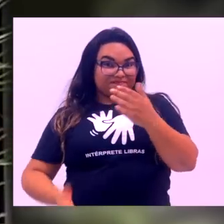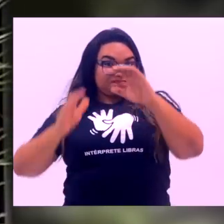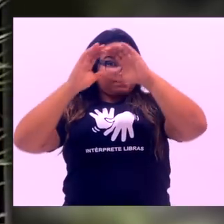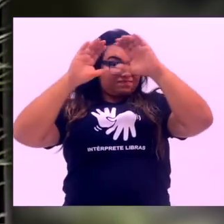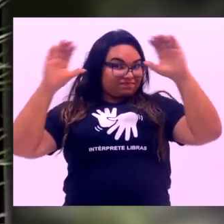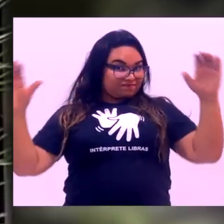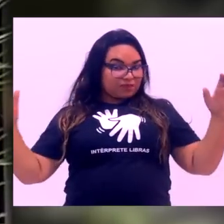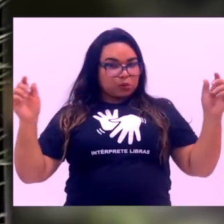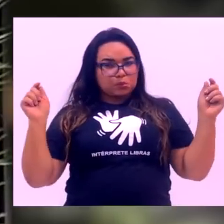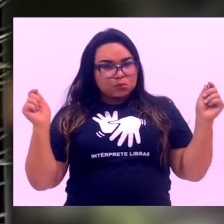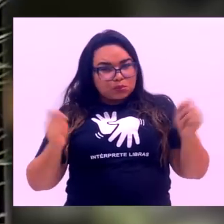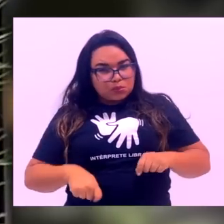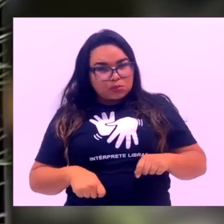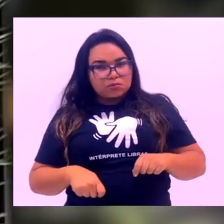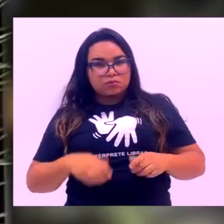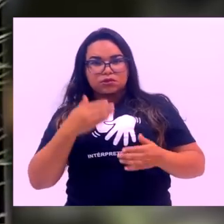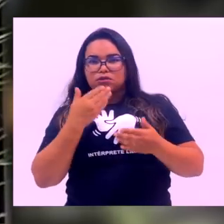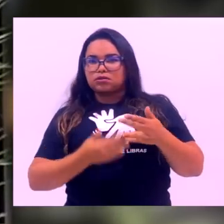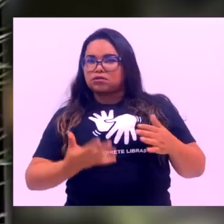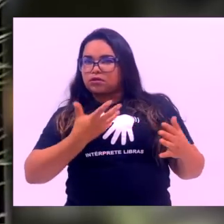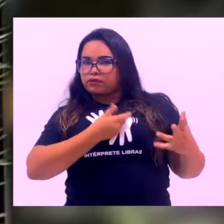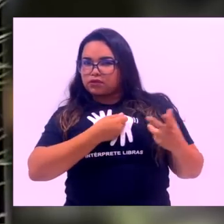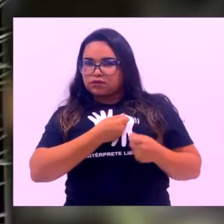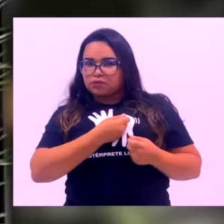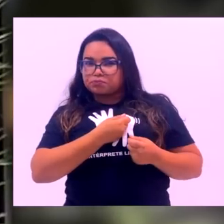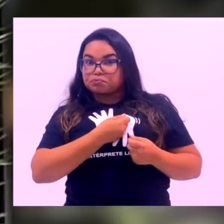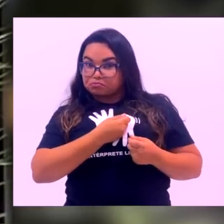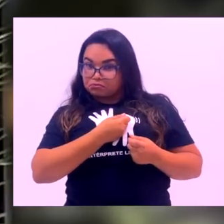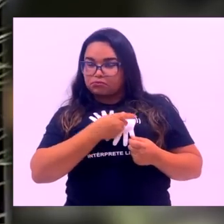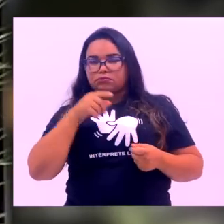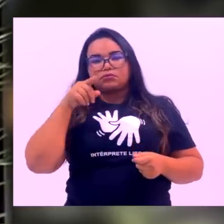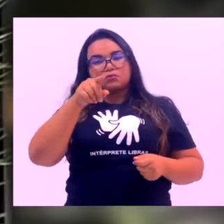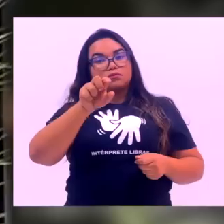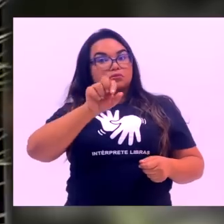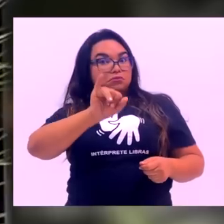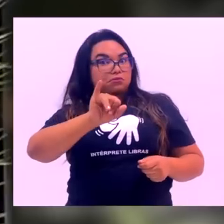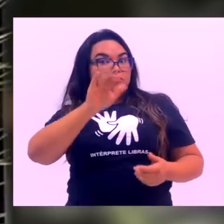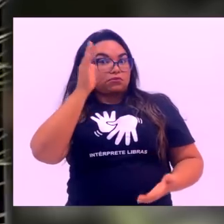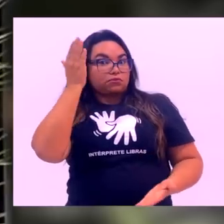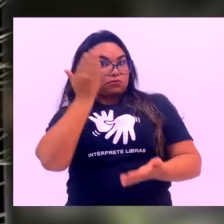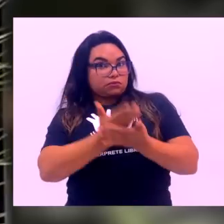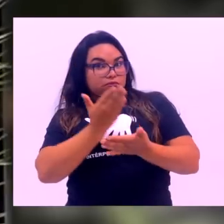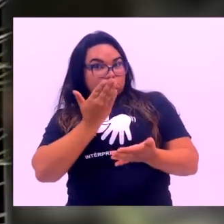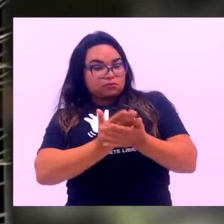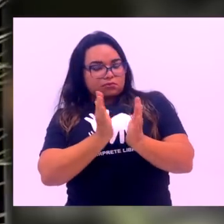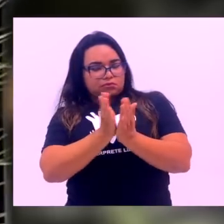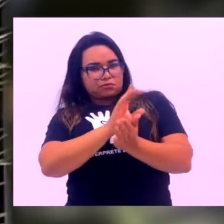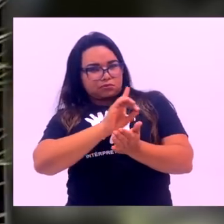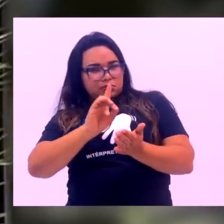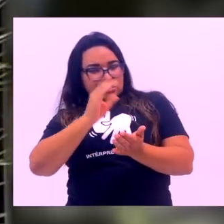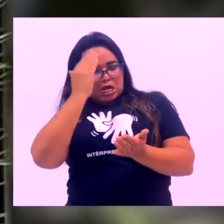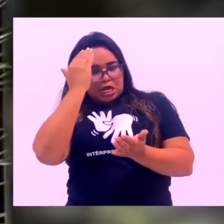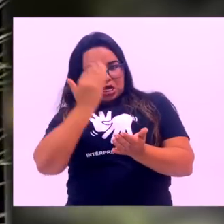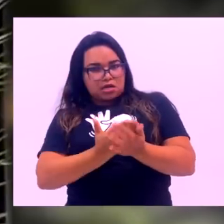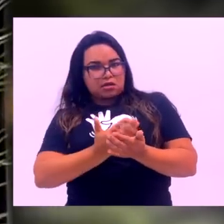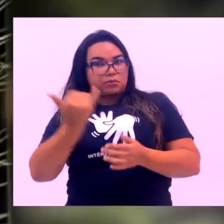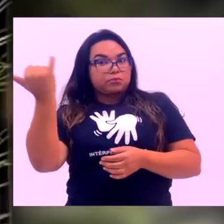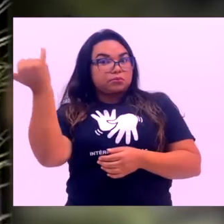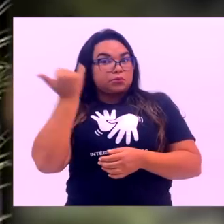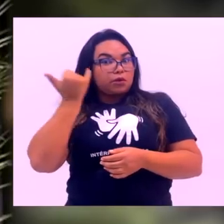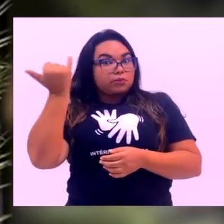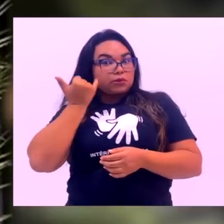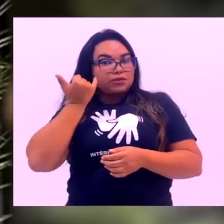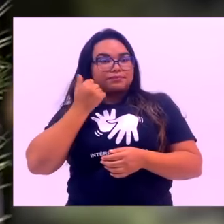do inferno? Será isso possível? Se nós cremos nos profetas, se nós os estudamos cuidadosamente,